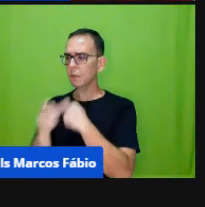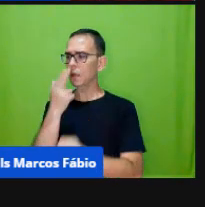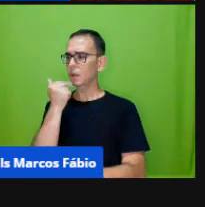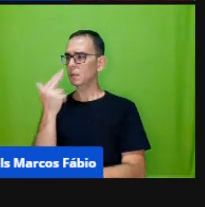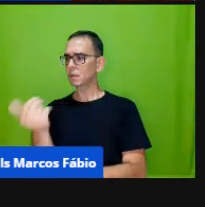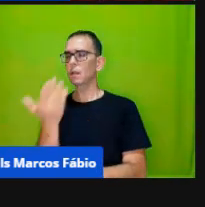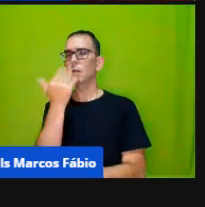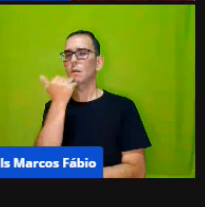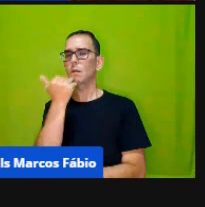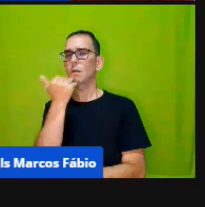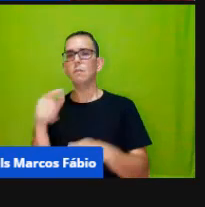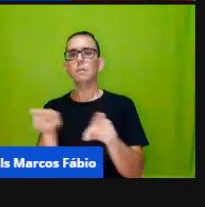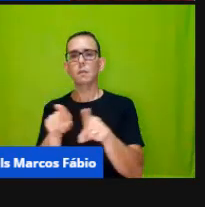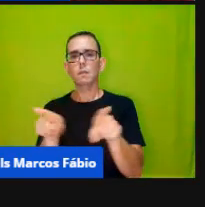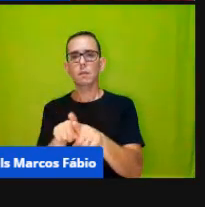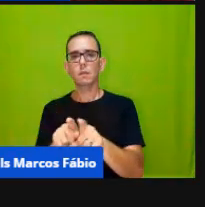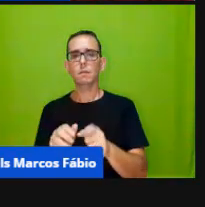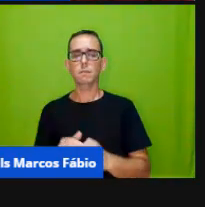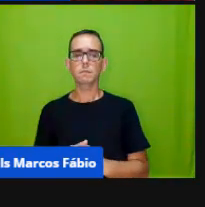alimentação.